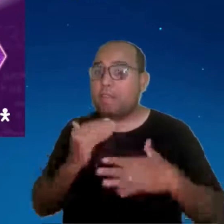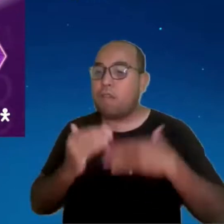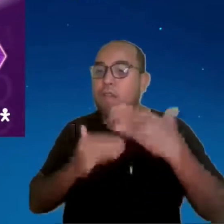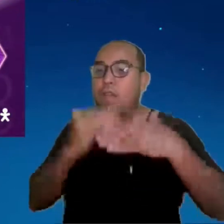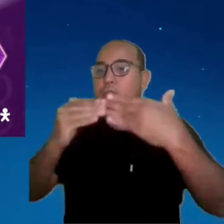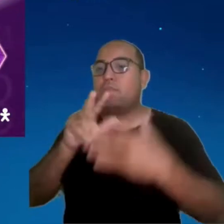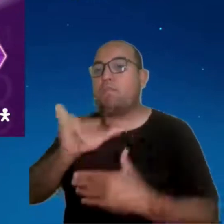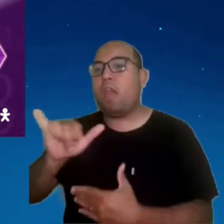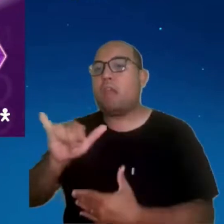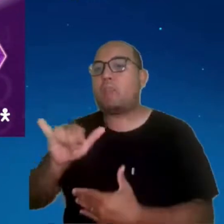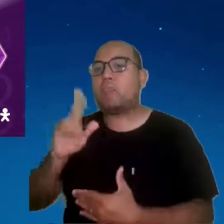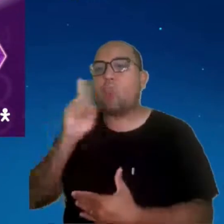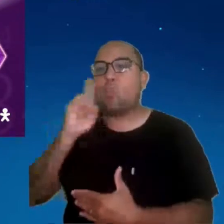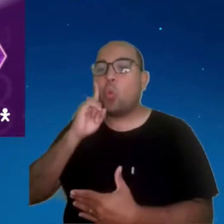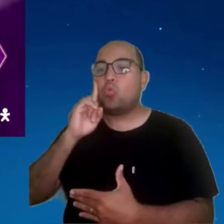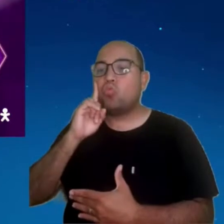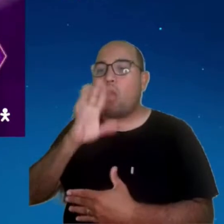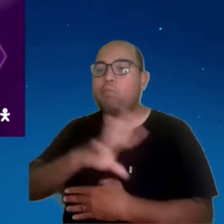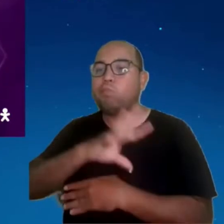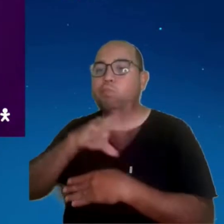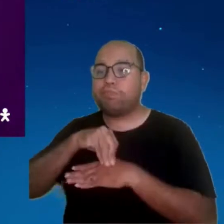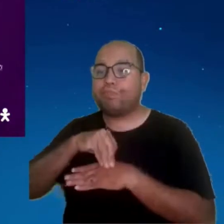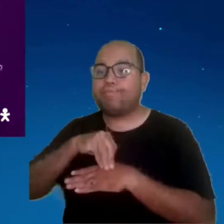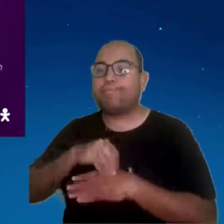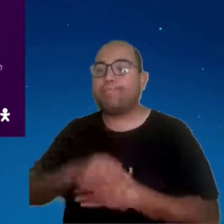dia a dia. Acho que o Léo vai comentar mais na frente.